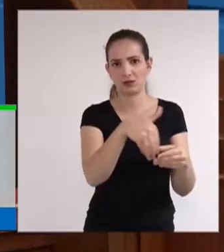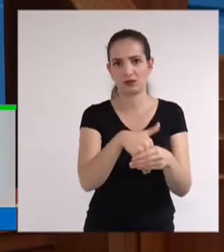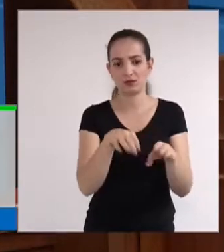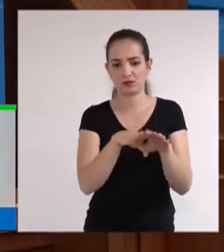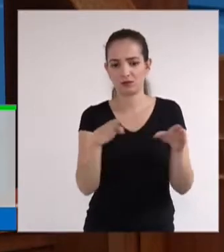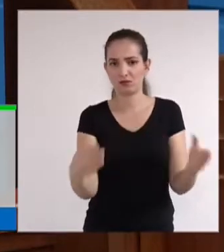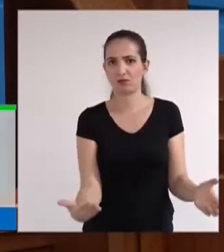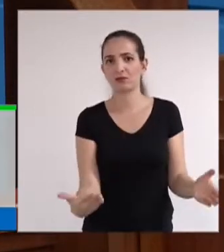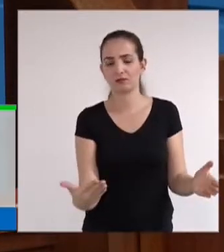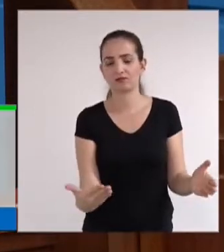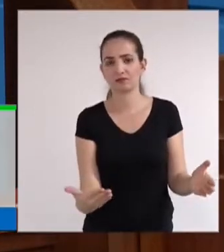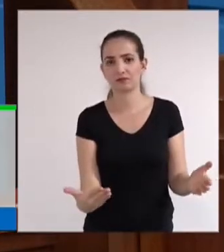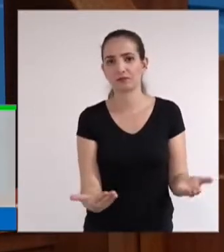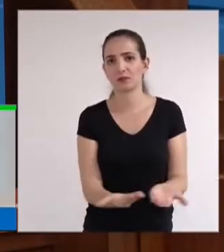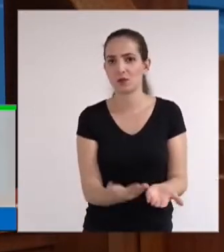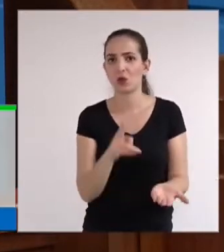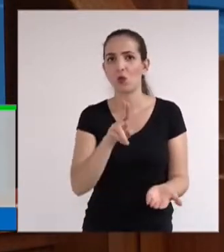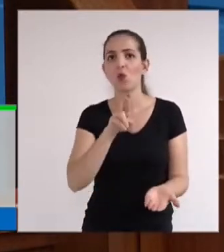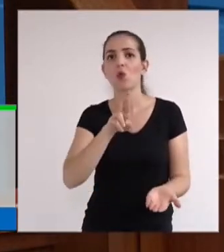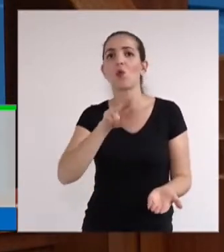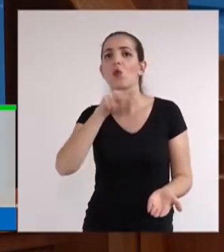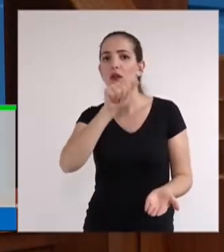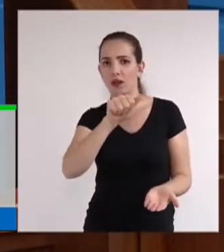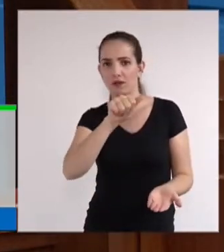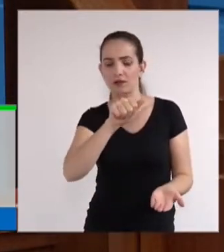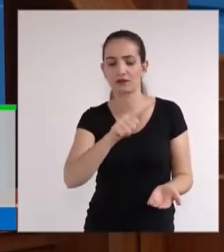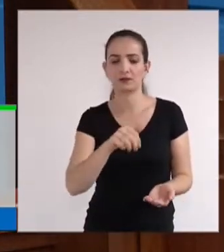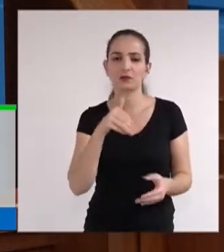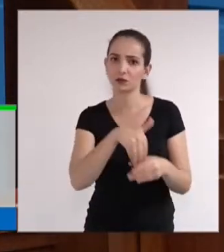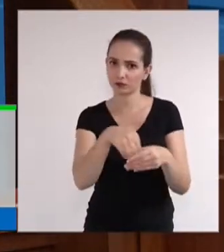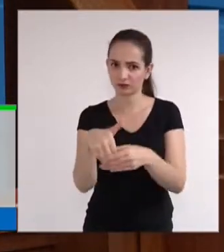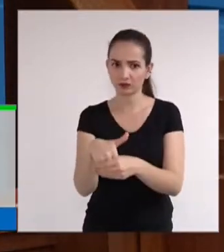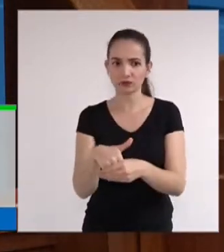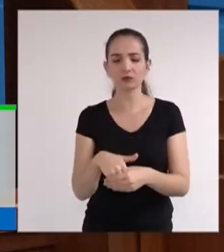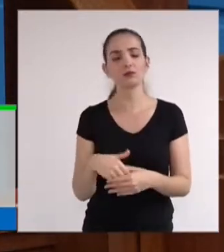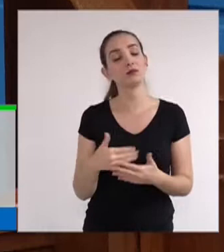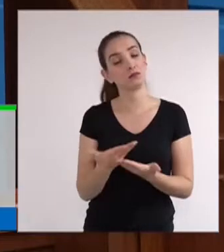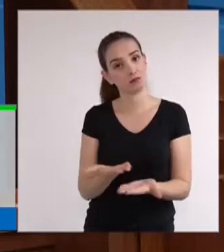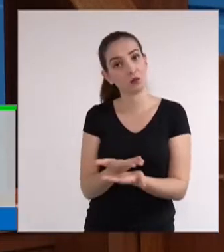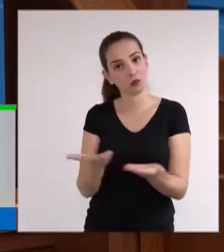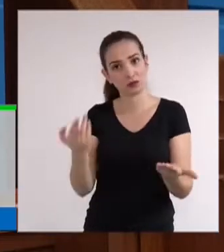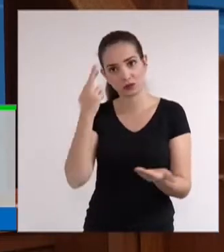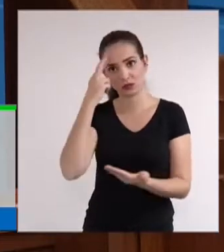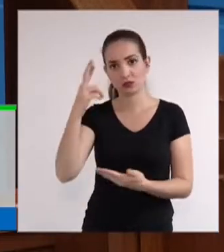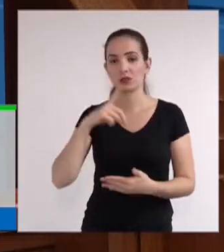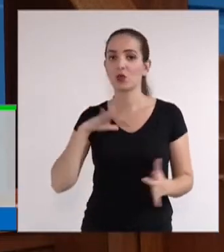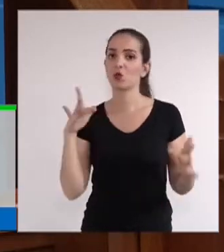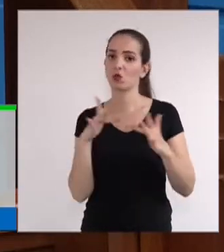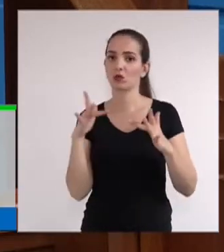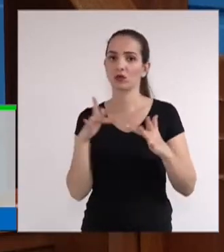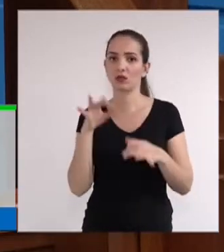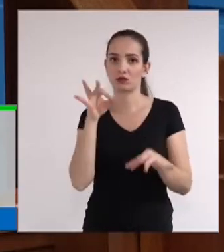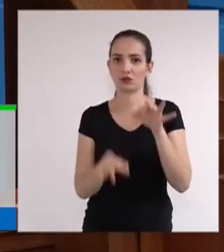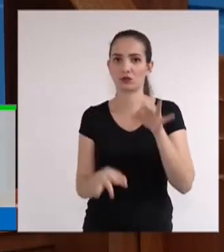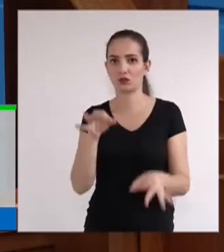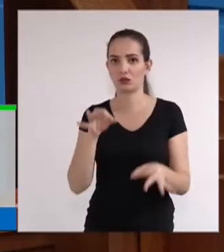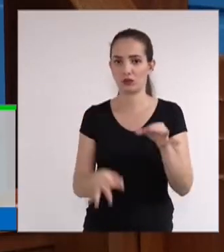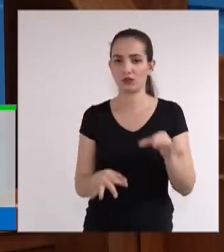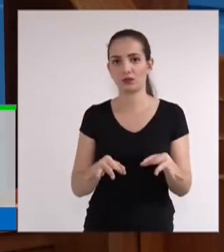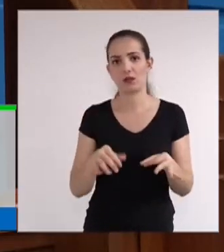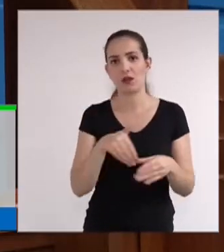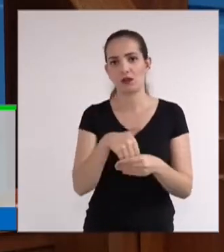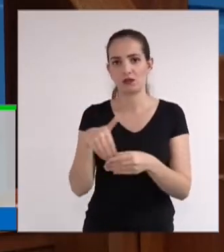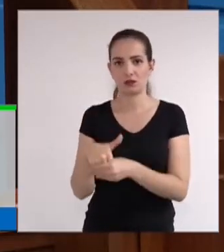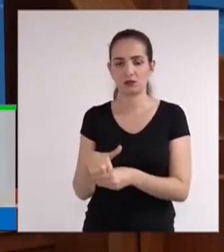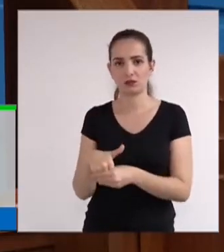Eu vou dizer aos senhores o seguinte: os senhores têm uma relação com a Justiça Eleitoral que